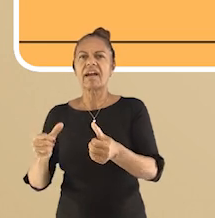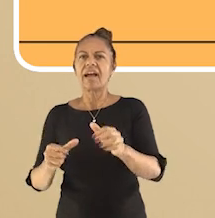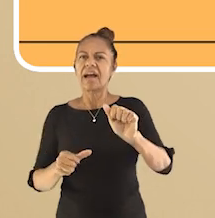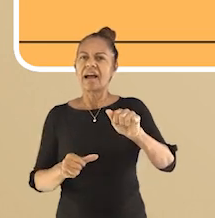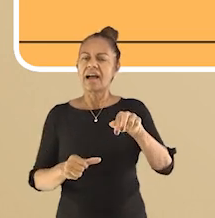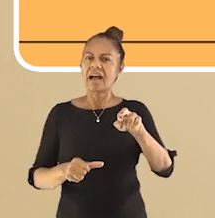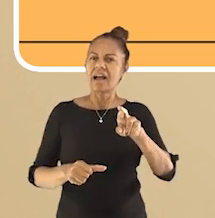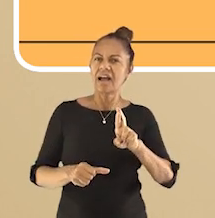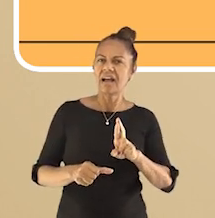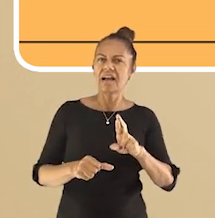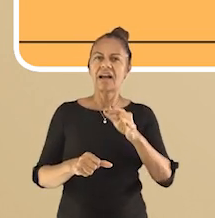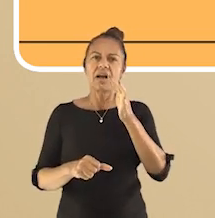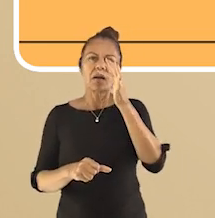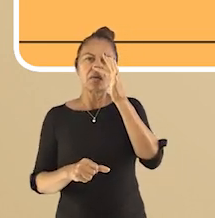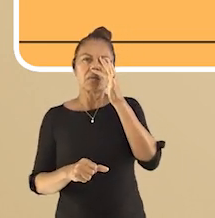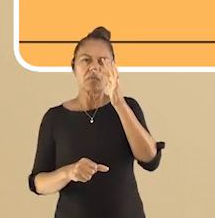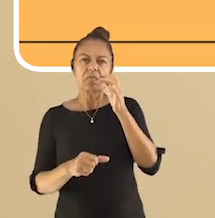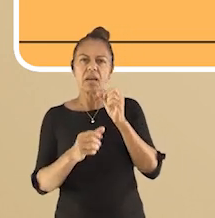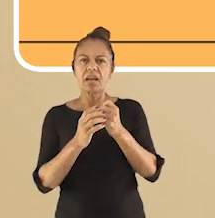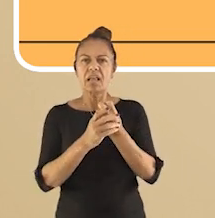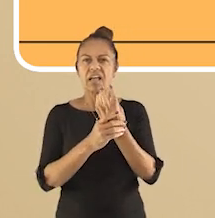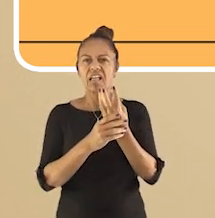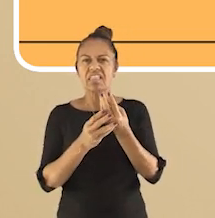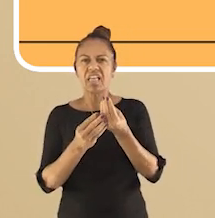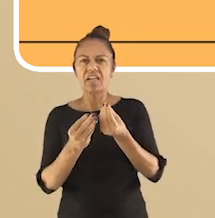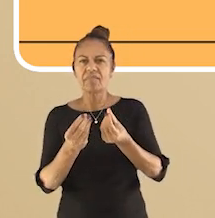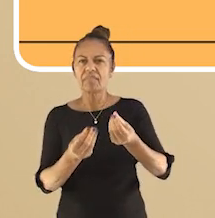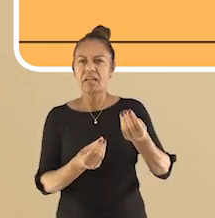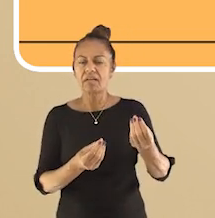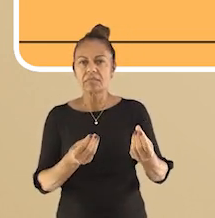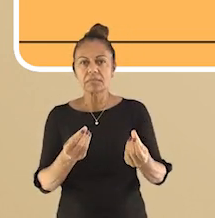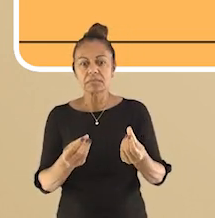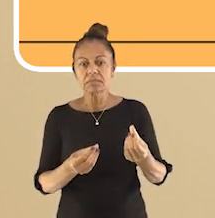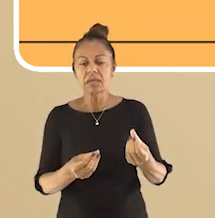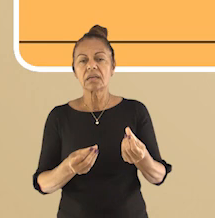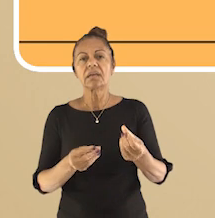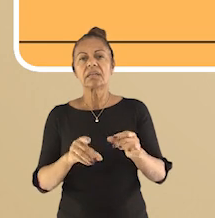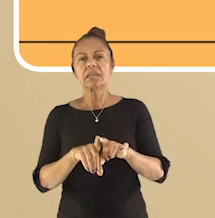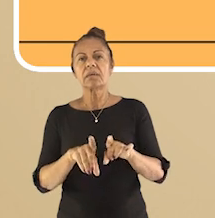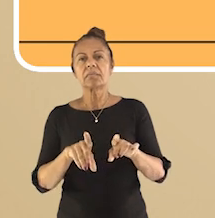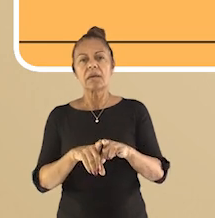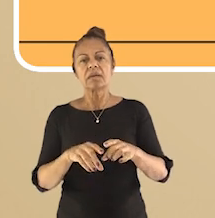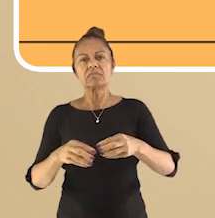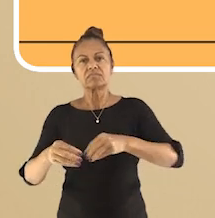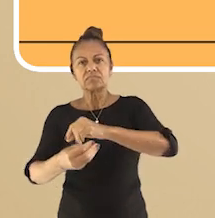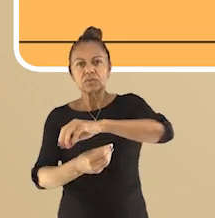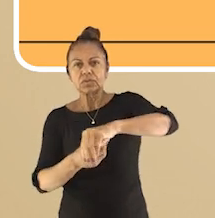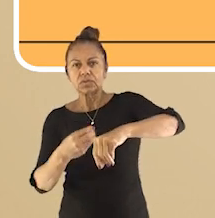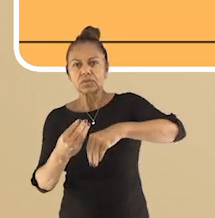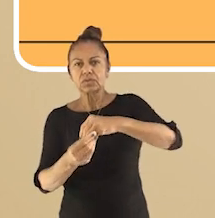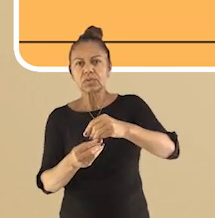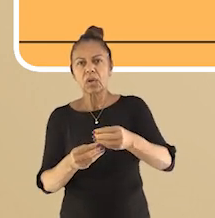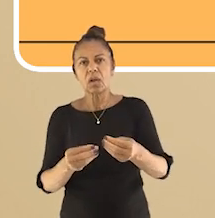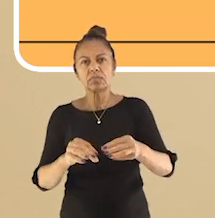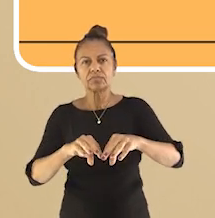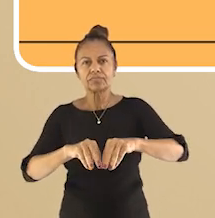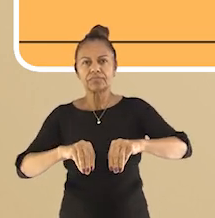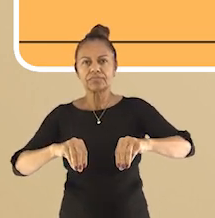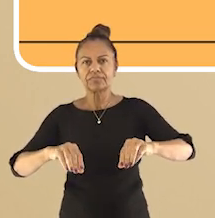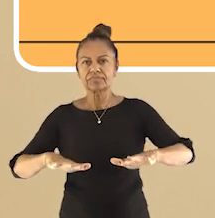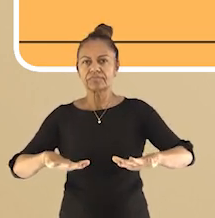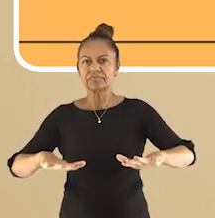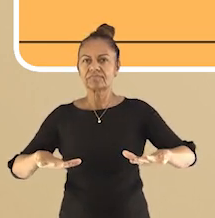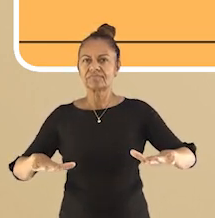plantas mortas e seres vivos. E a formação do solo ocorre de forma gradual,